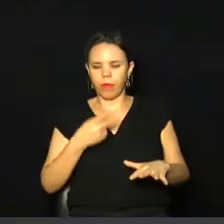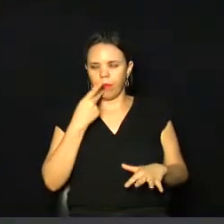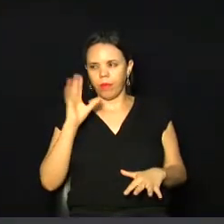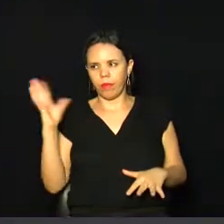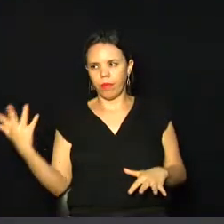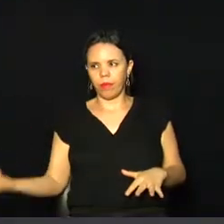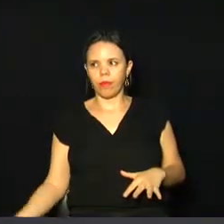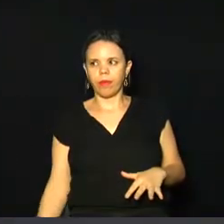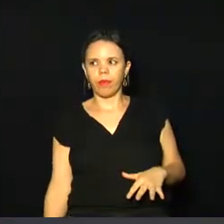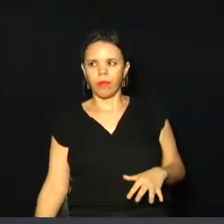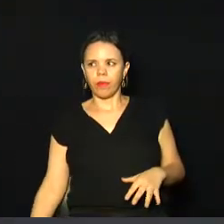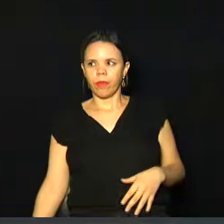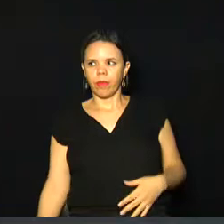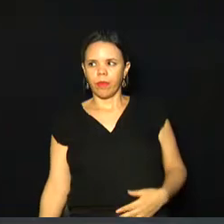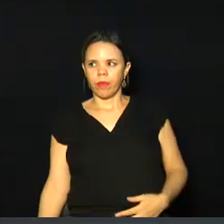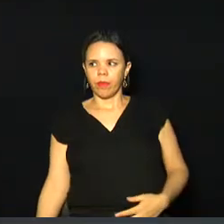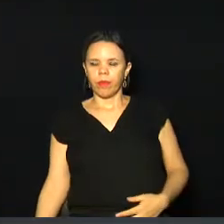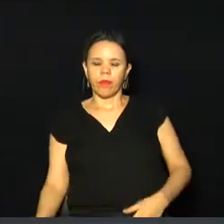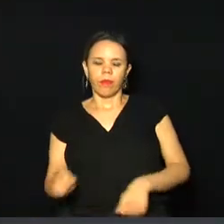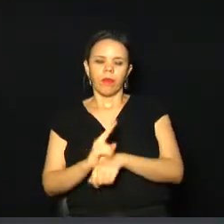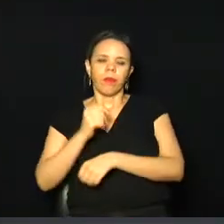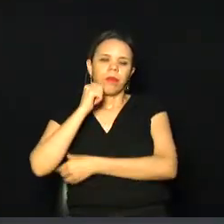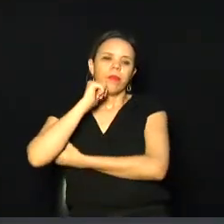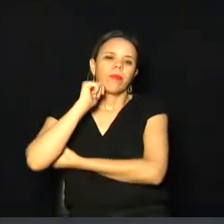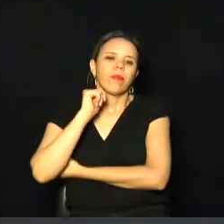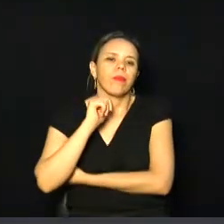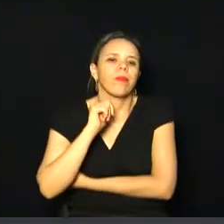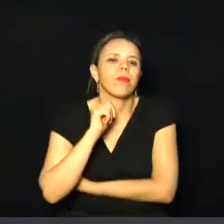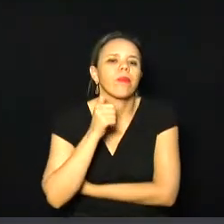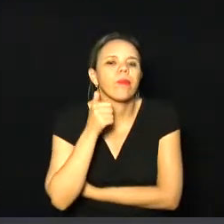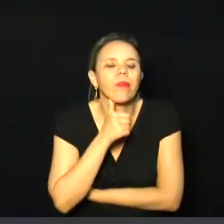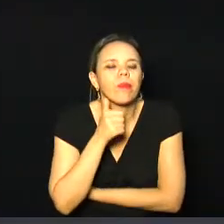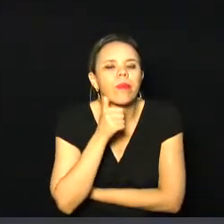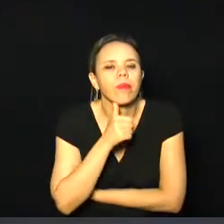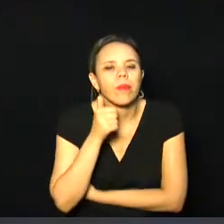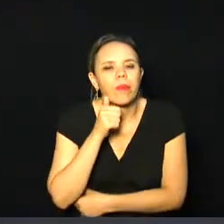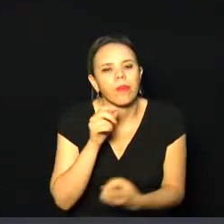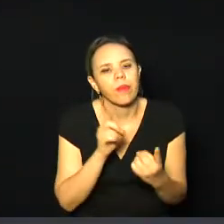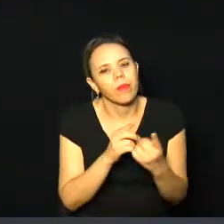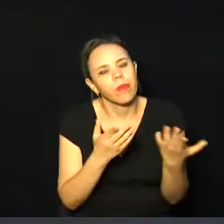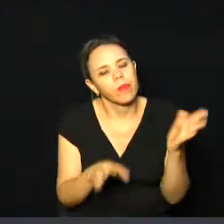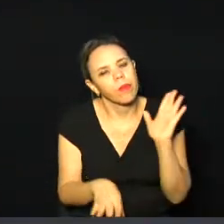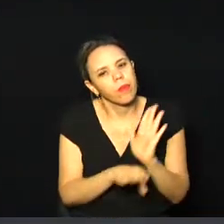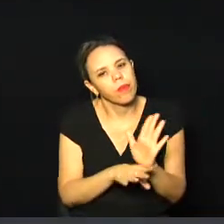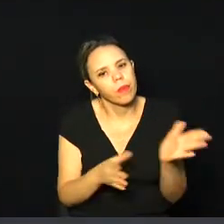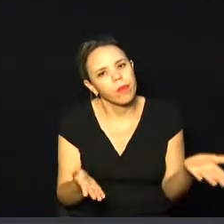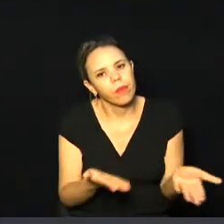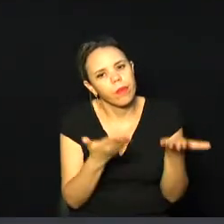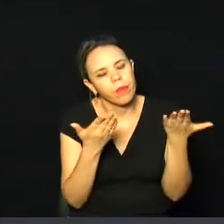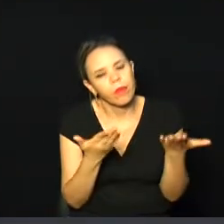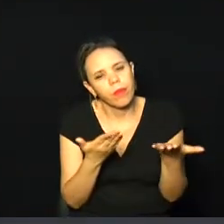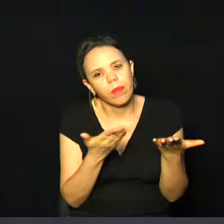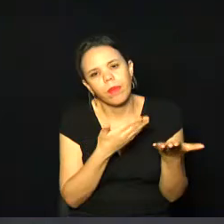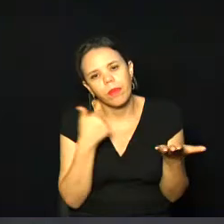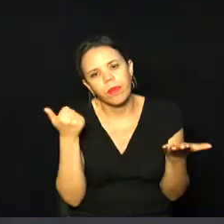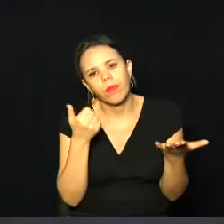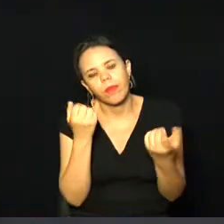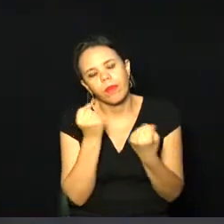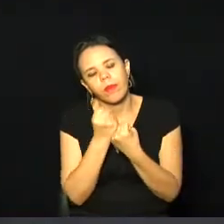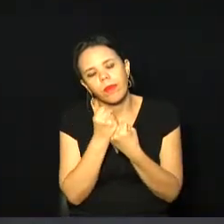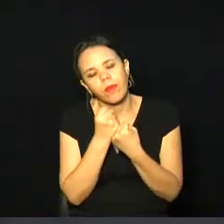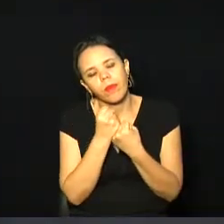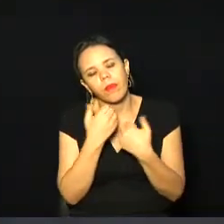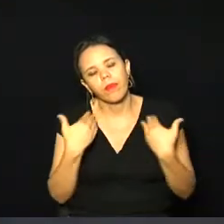aconteceu. E uma guarda PM, uma mulher fazendo esse atendimento, ela fica mais acolhida, ela fica